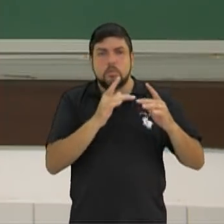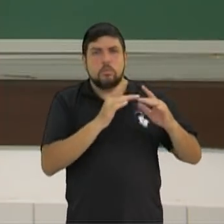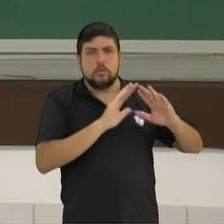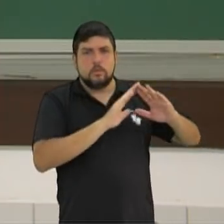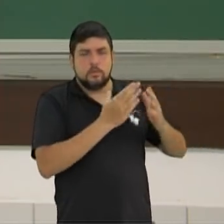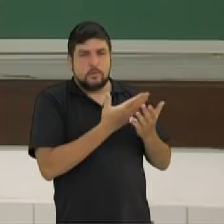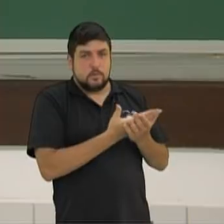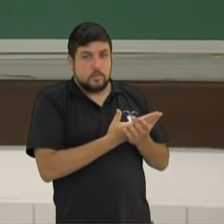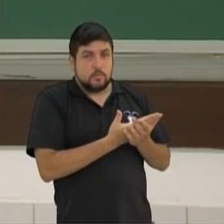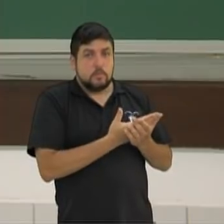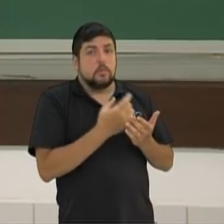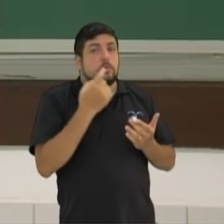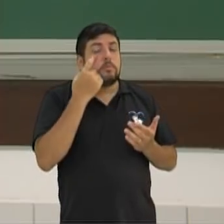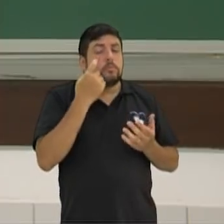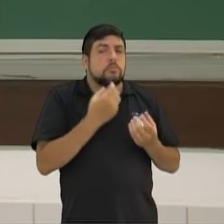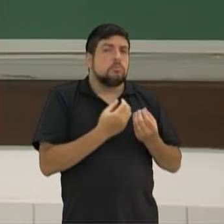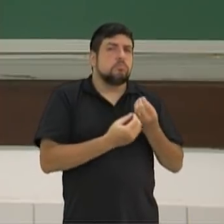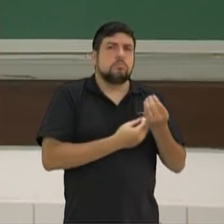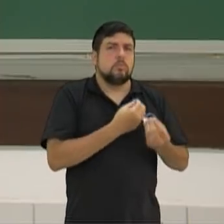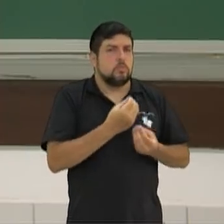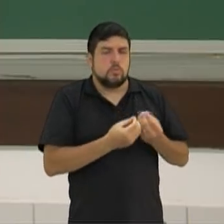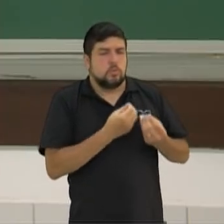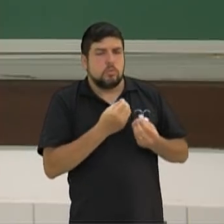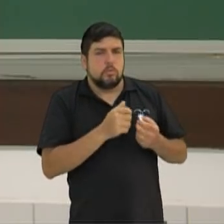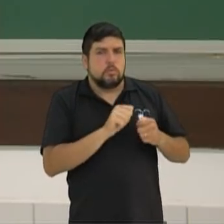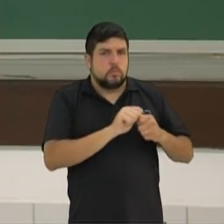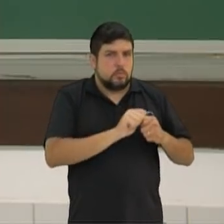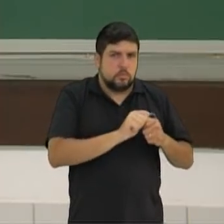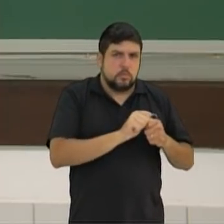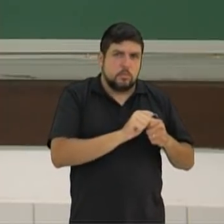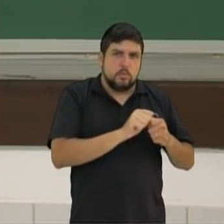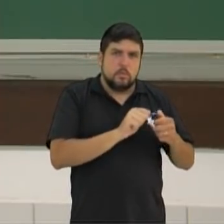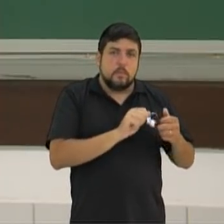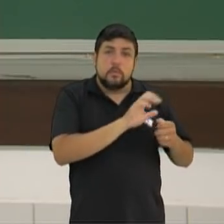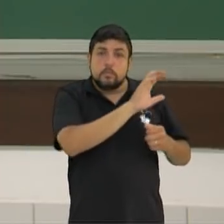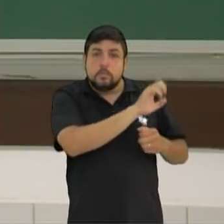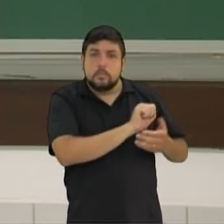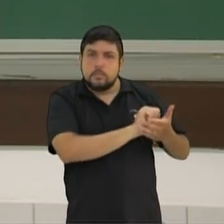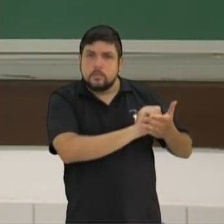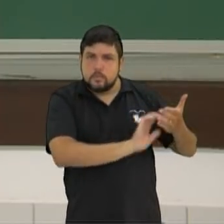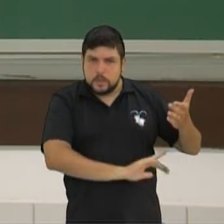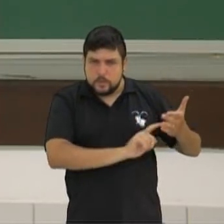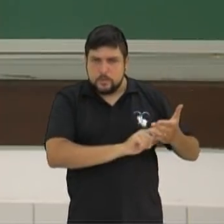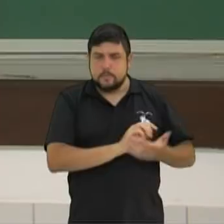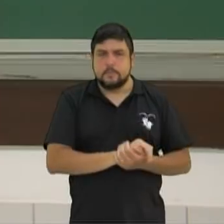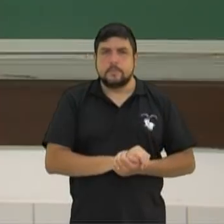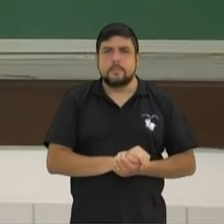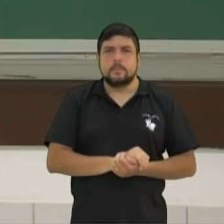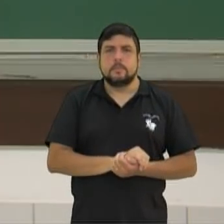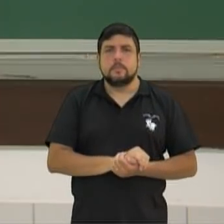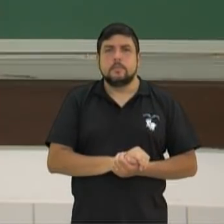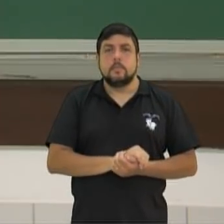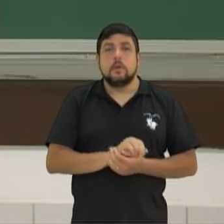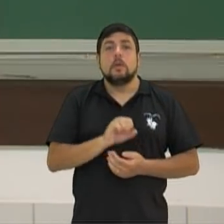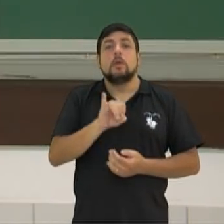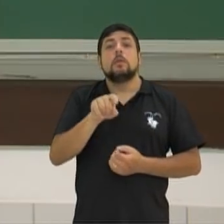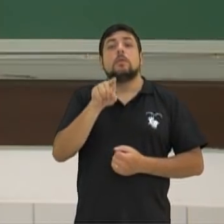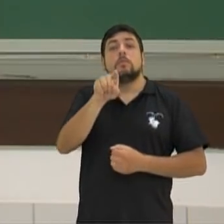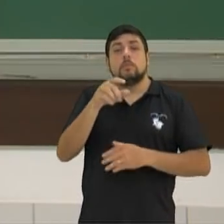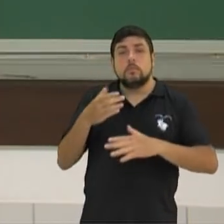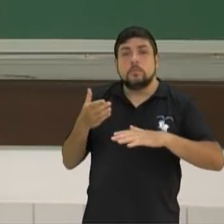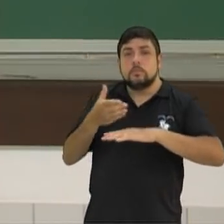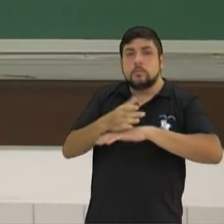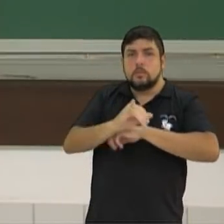e verifique lá na escola qual é o procedimento com as suas atividades impressas. Se você tem acesso